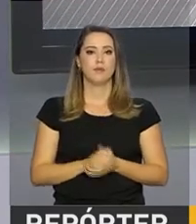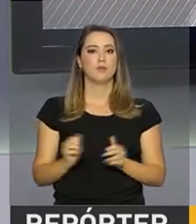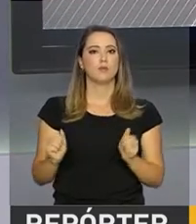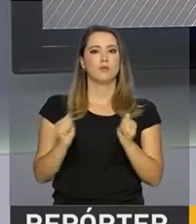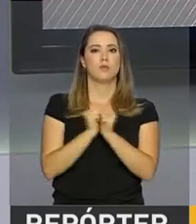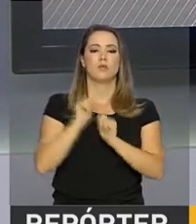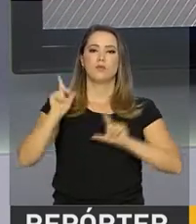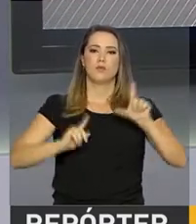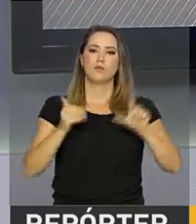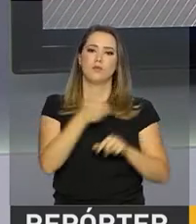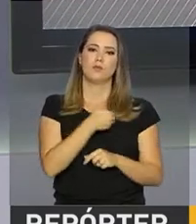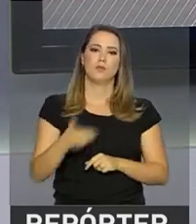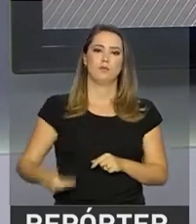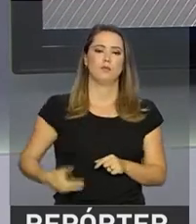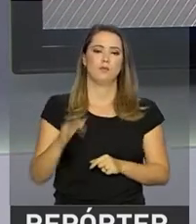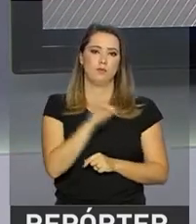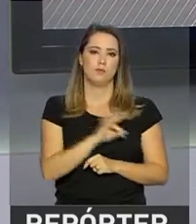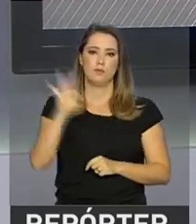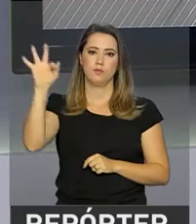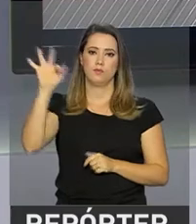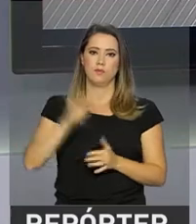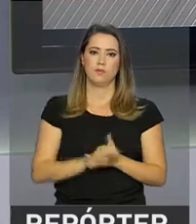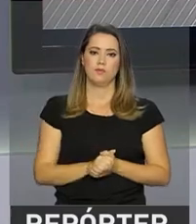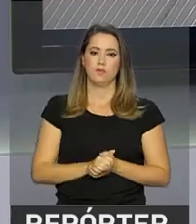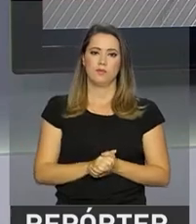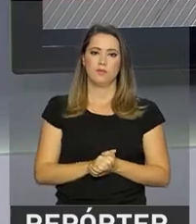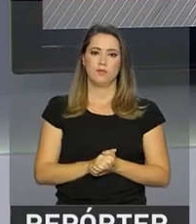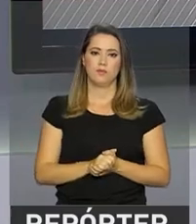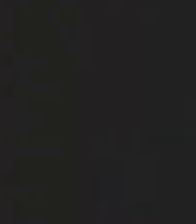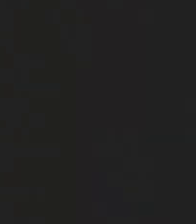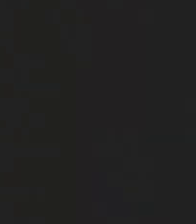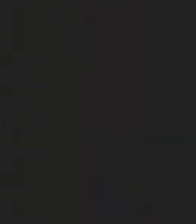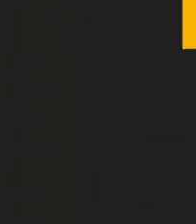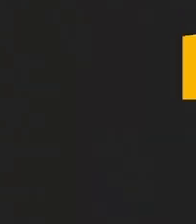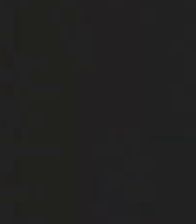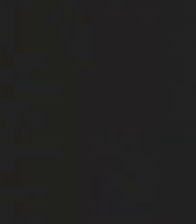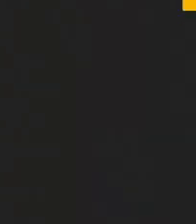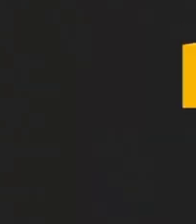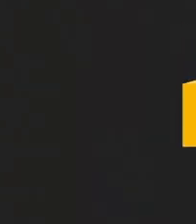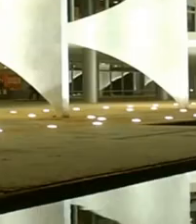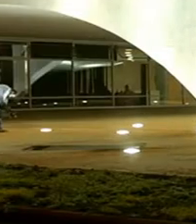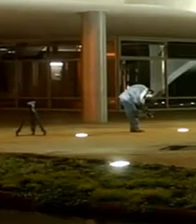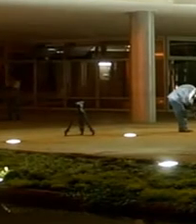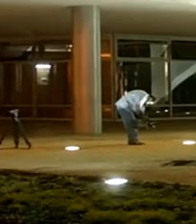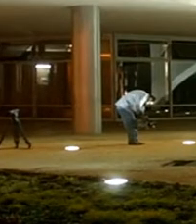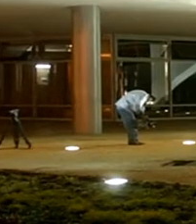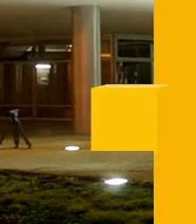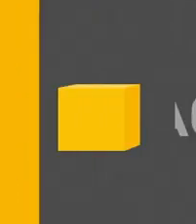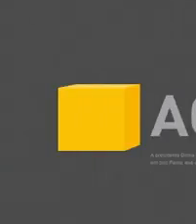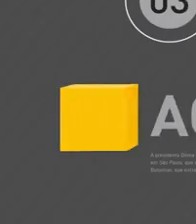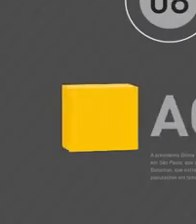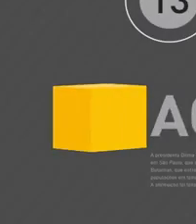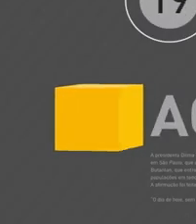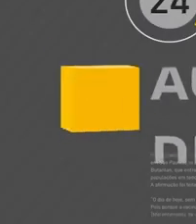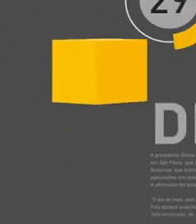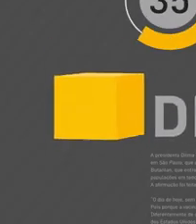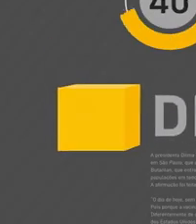internet. Continue com a gente na NBR, a TV do Governo Federal.